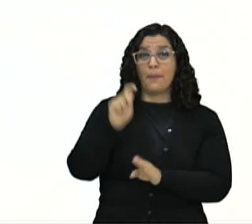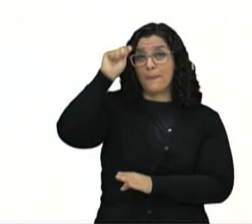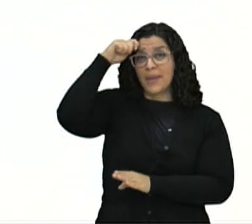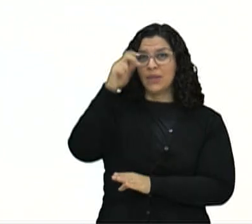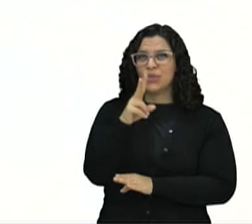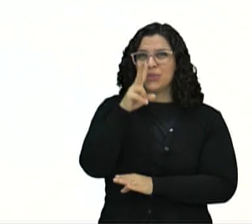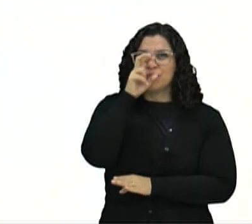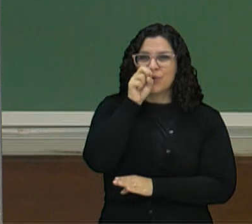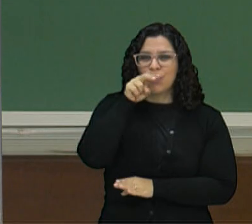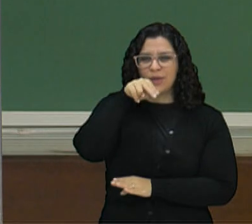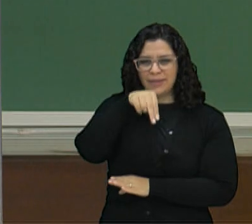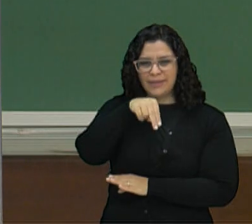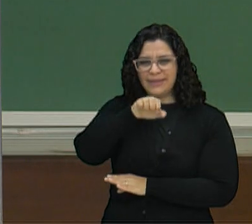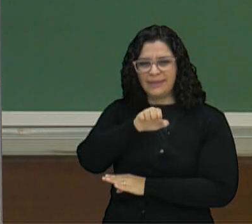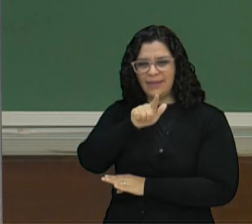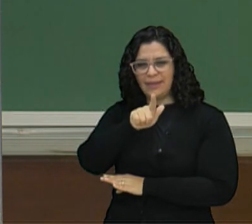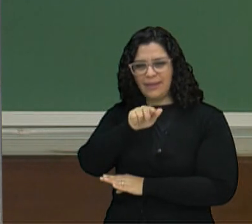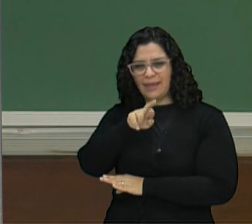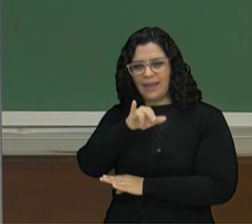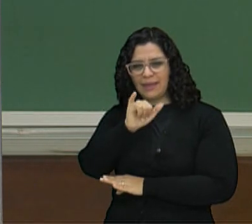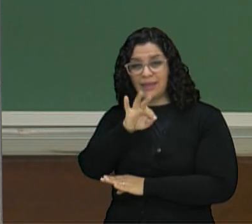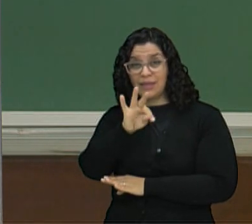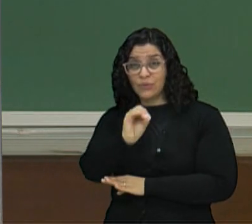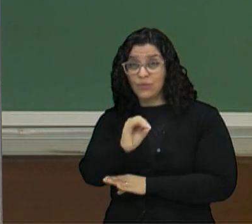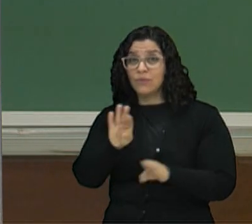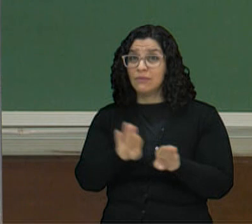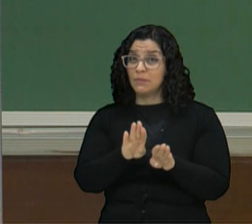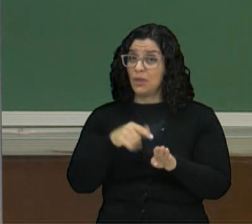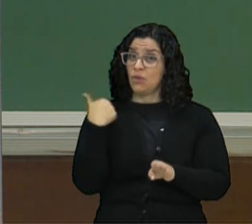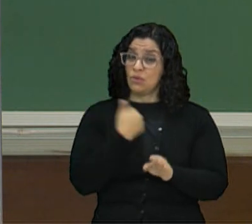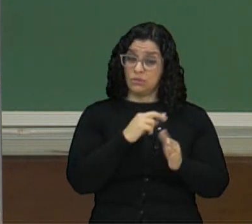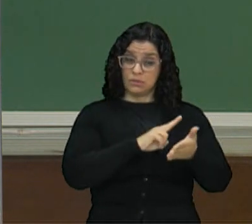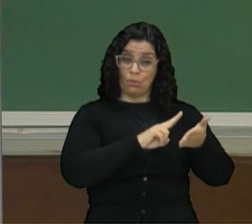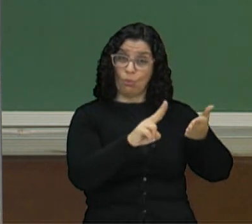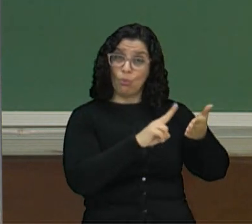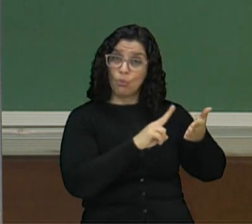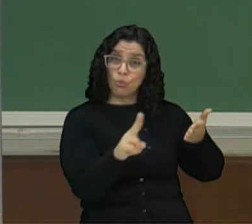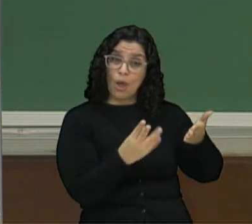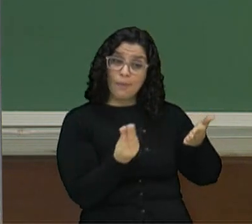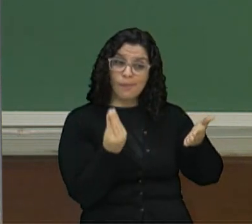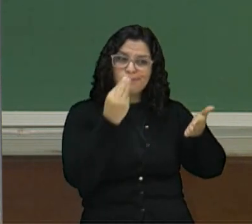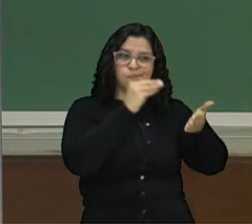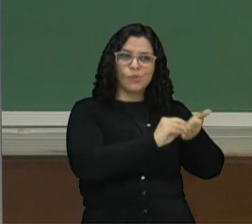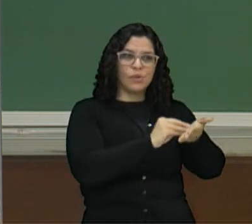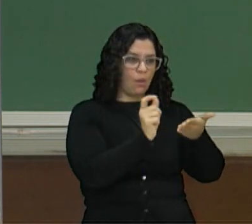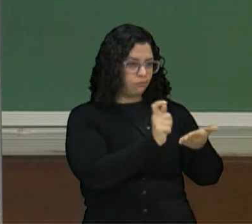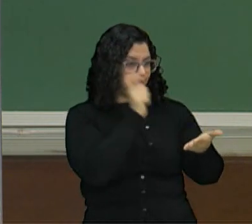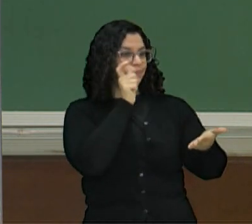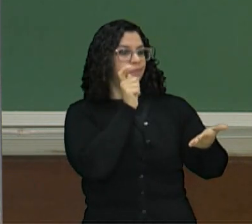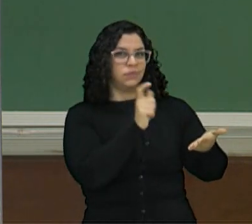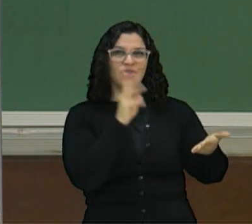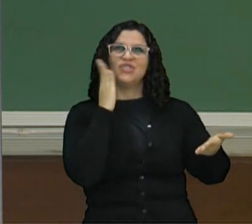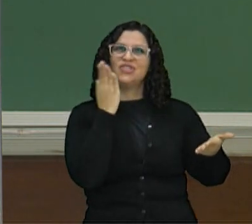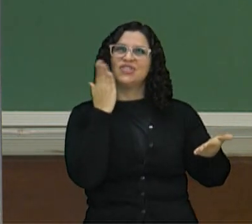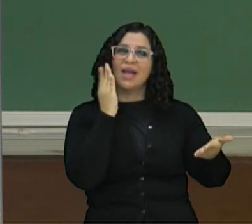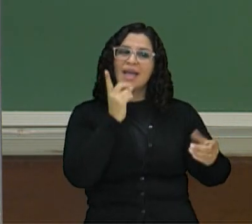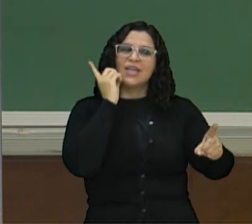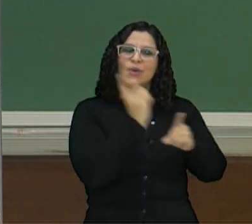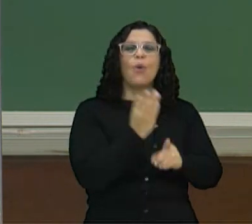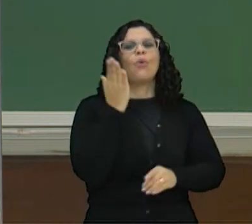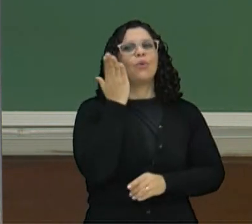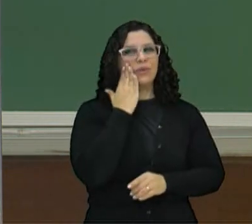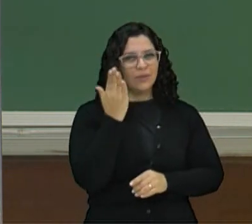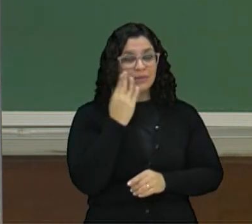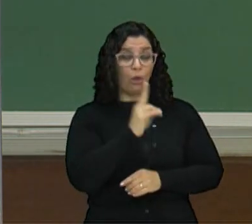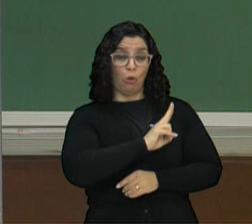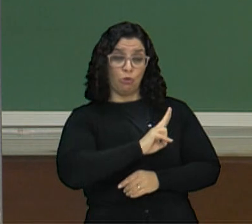Esse destaque também é muito importante para que esse nome científico se sobressaia no texto e saiba-se que